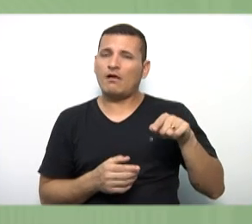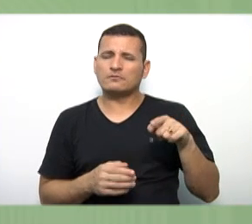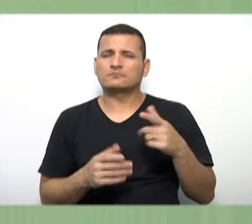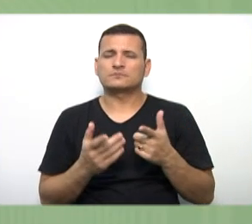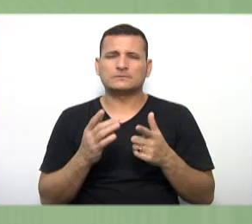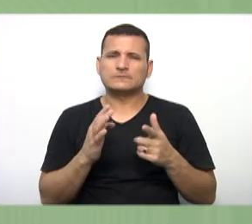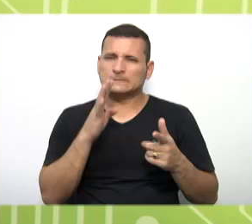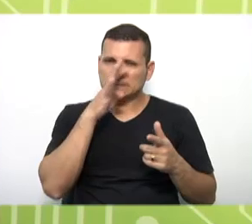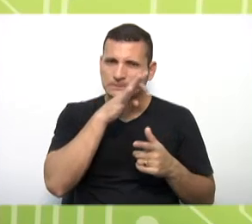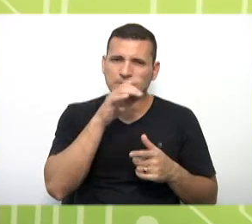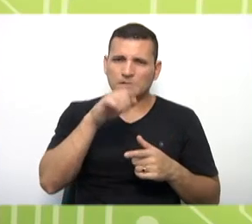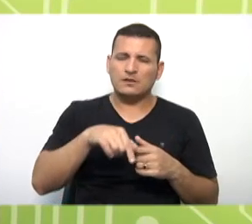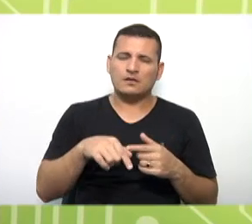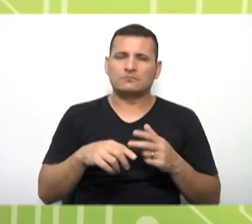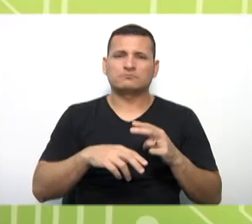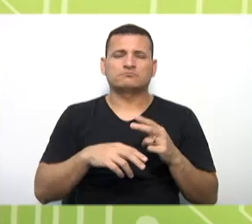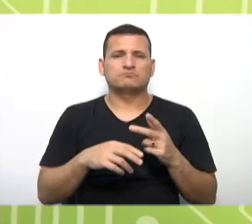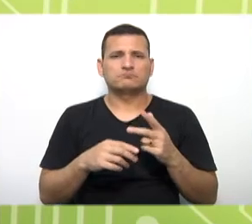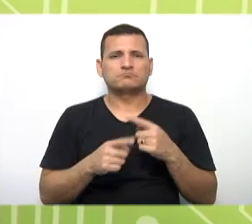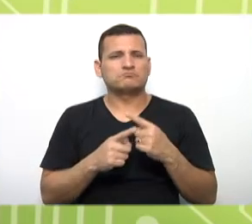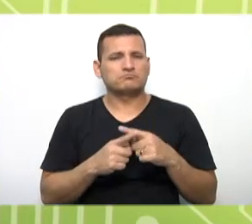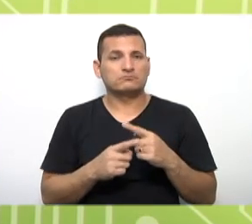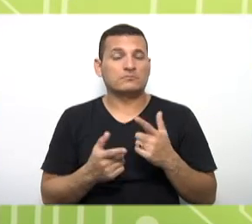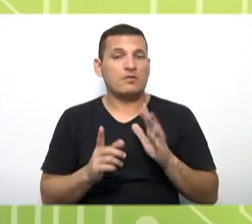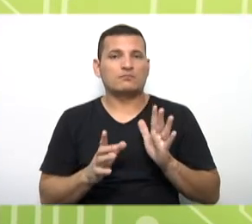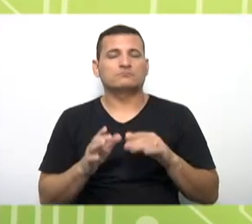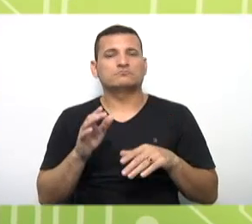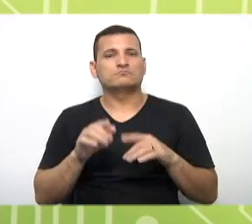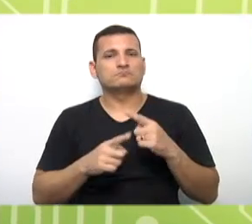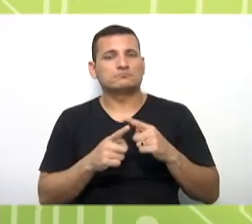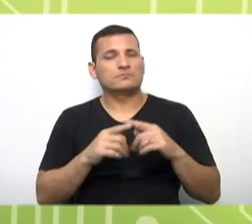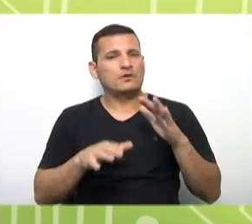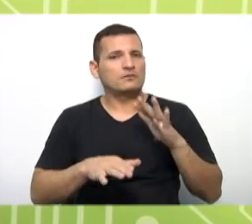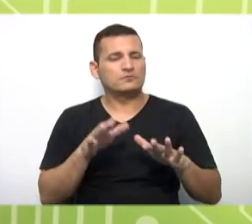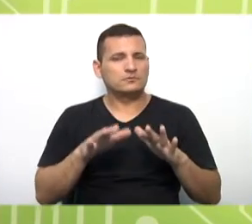isso. Porque muitas vezes a gente escuta, não se